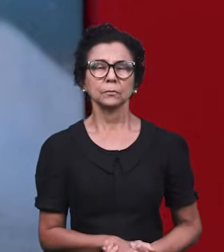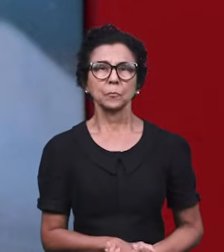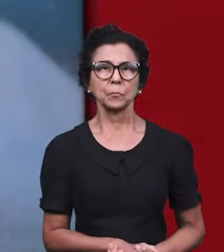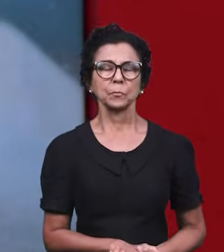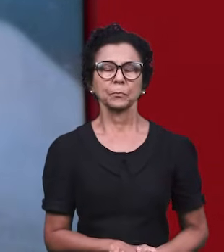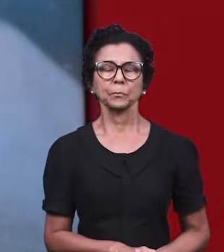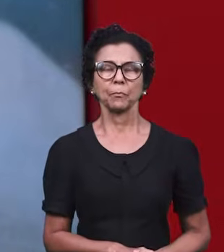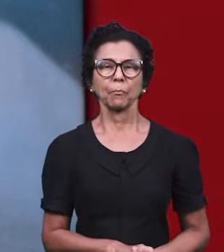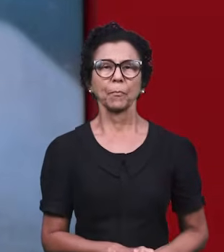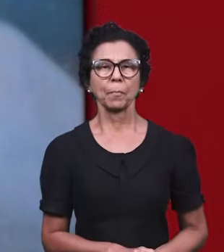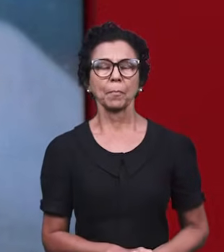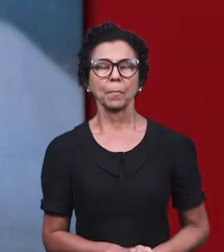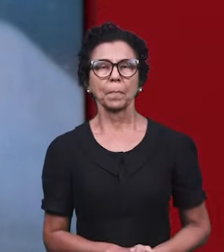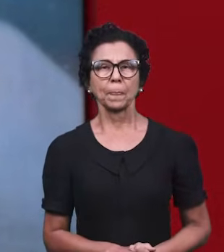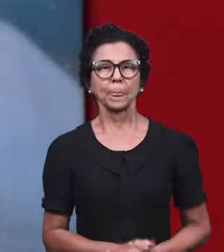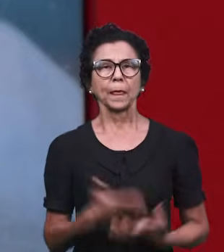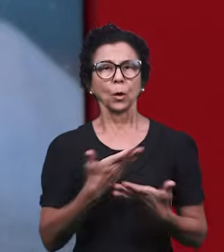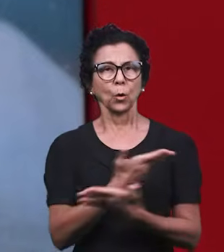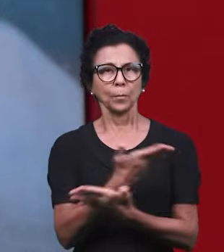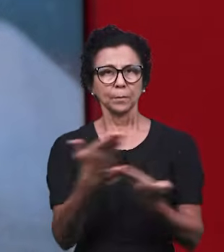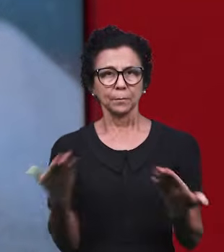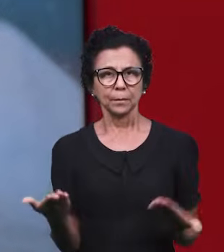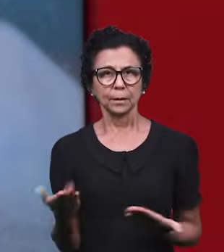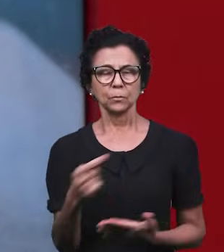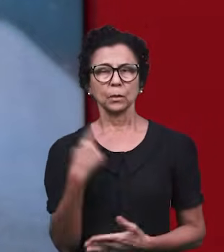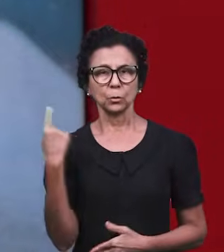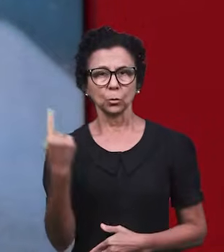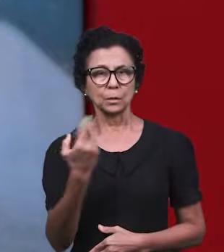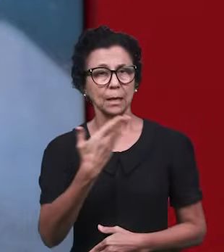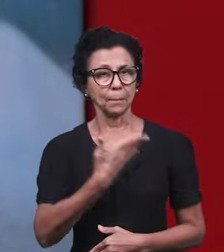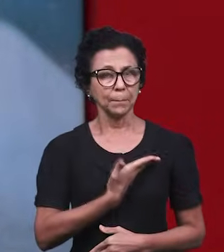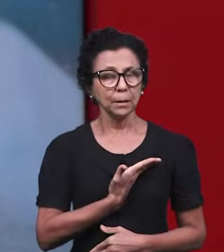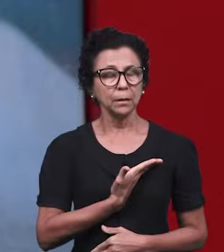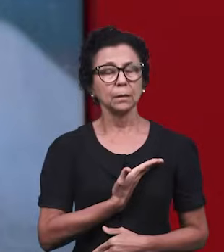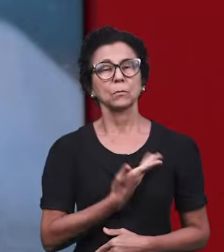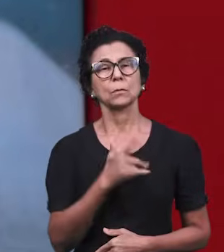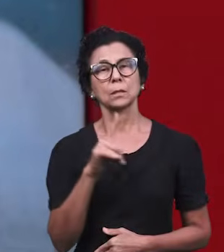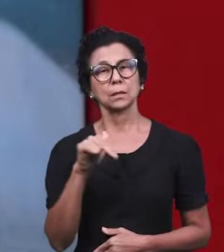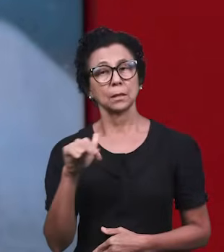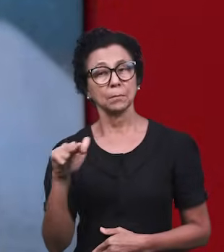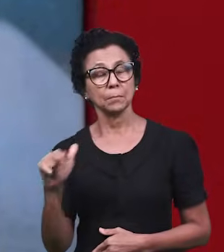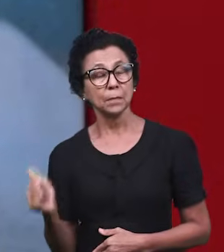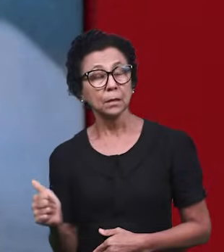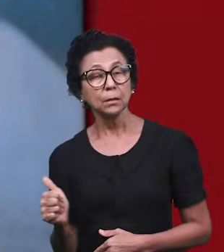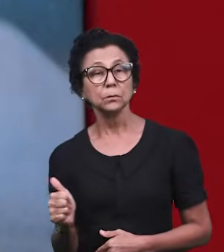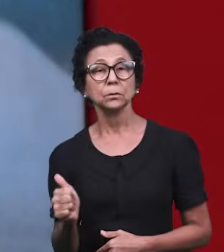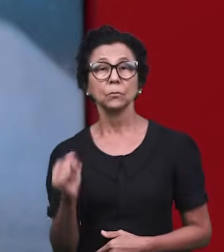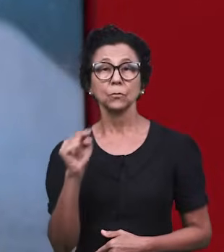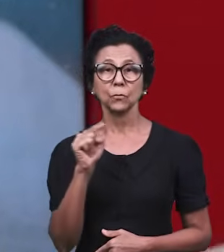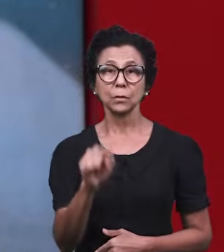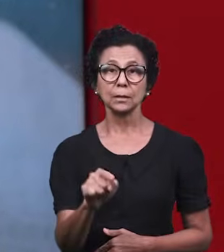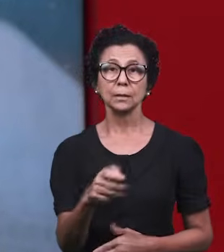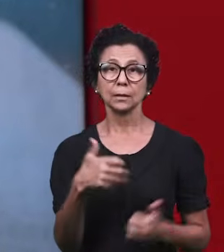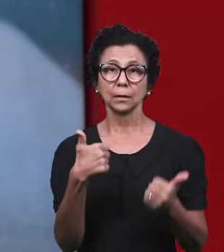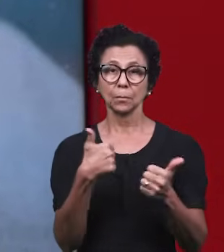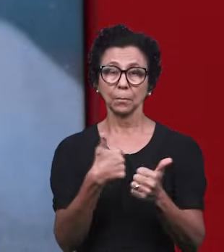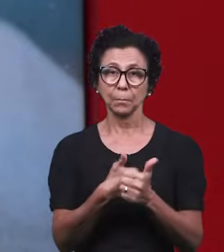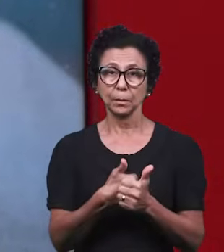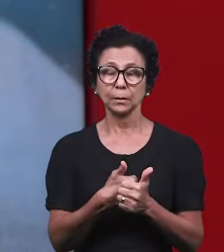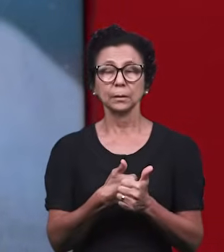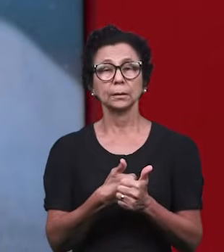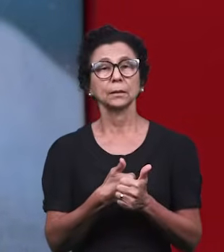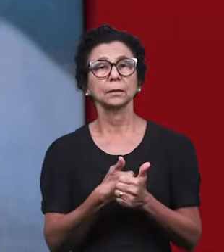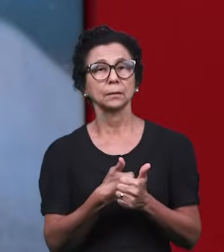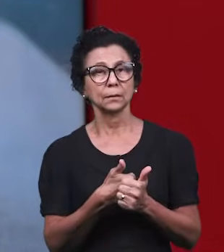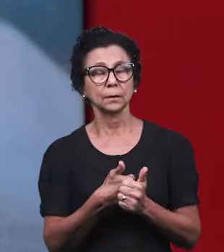Saúdo a todos os nossos irmãos, nossos amigos, os nossos telespectadores, aqueles que nos acompanham nos canais